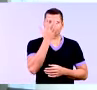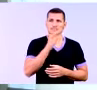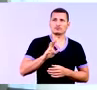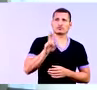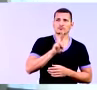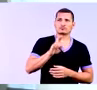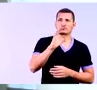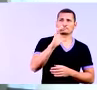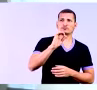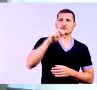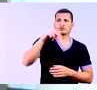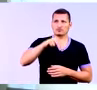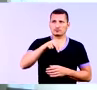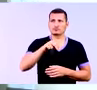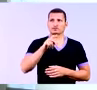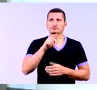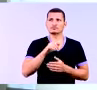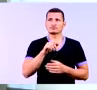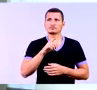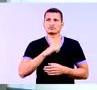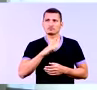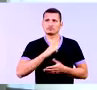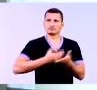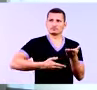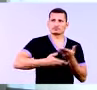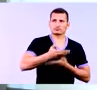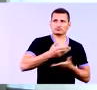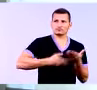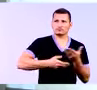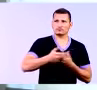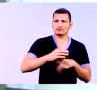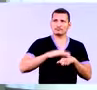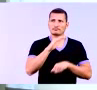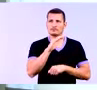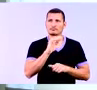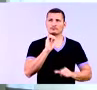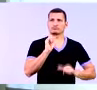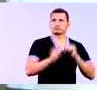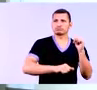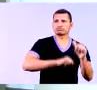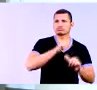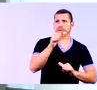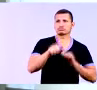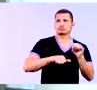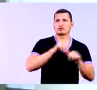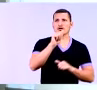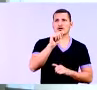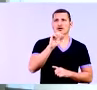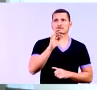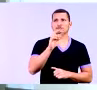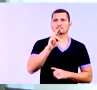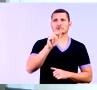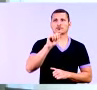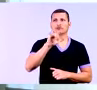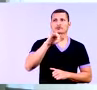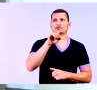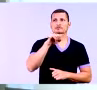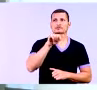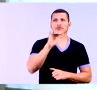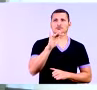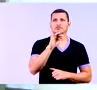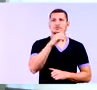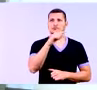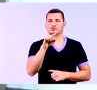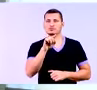o CDN, ela está relacionada mais às atualizações e à não necessidade de copiar